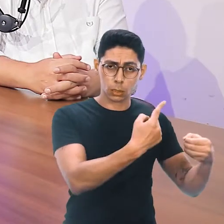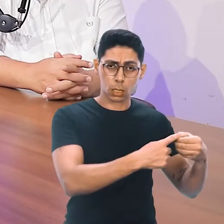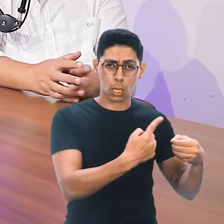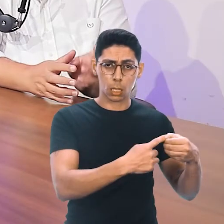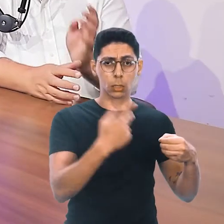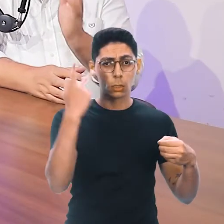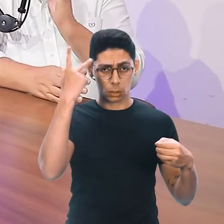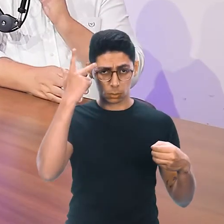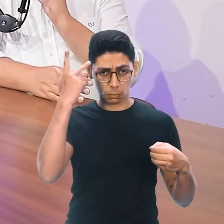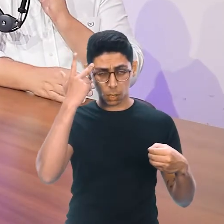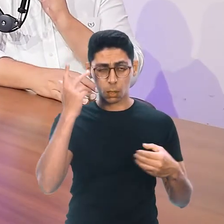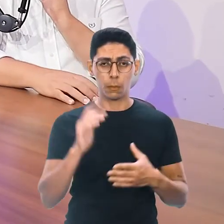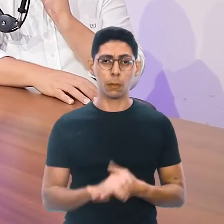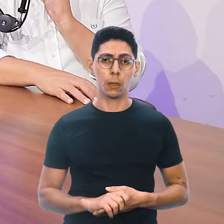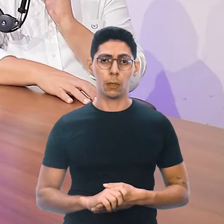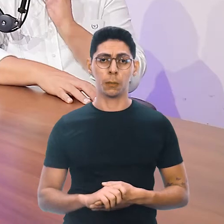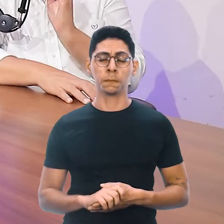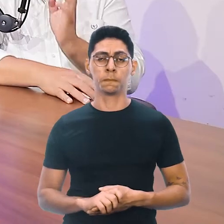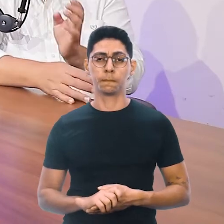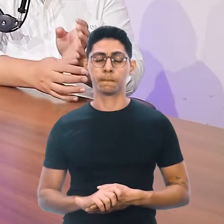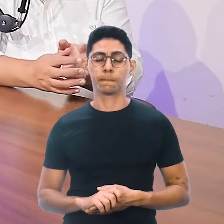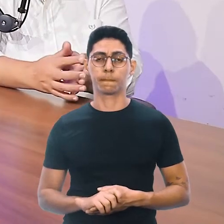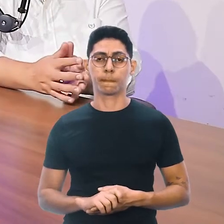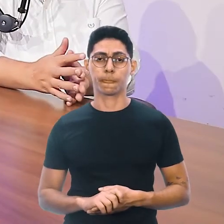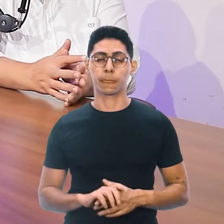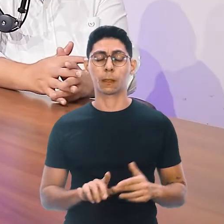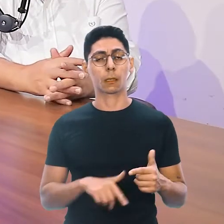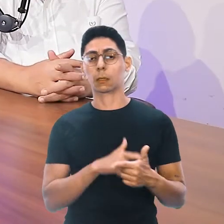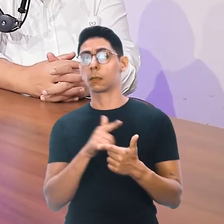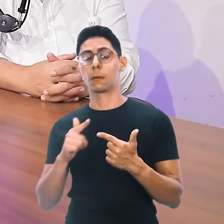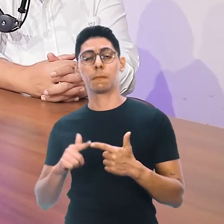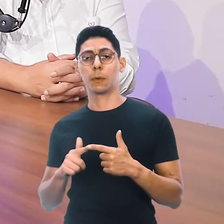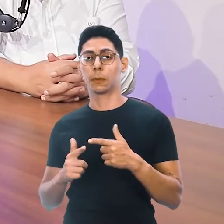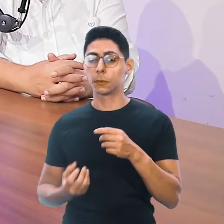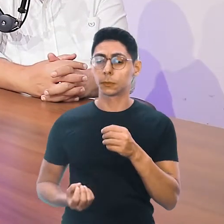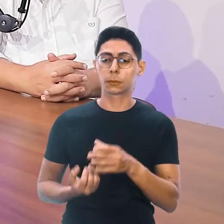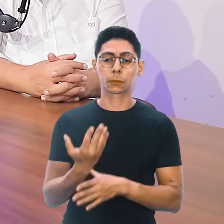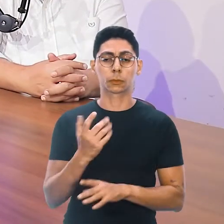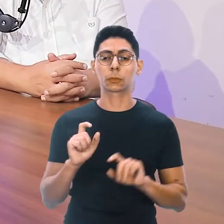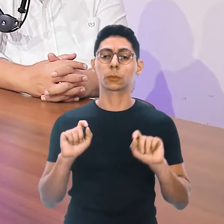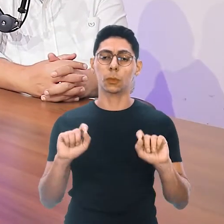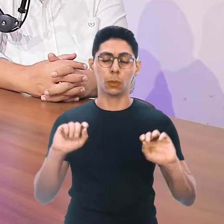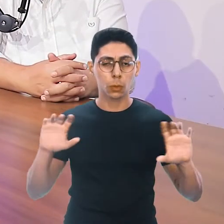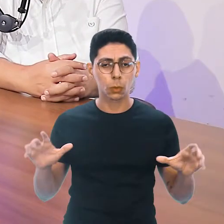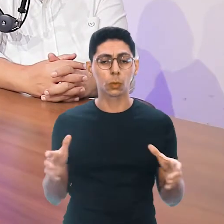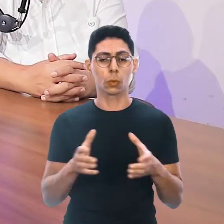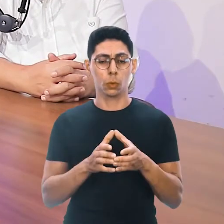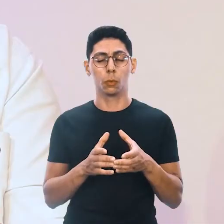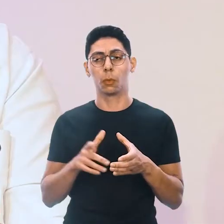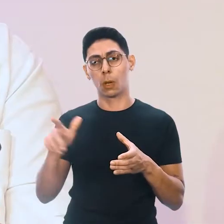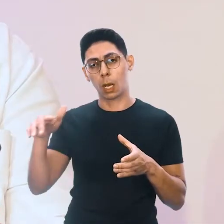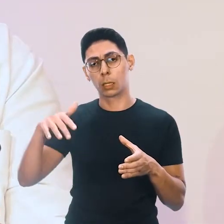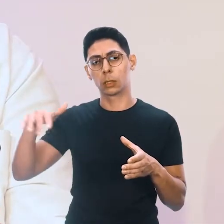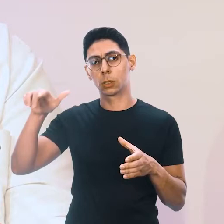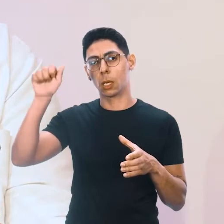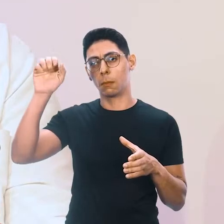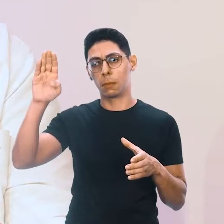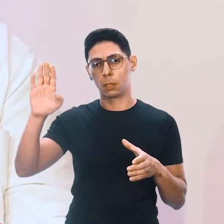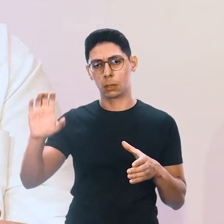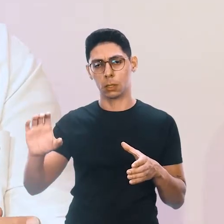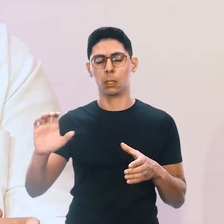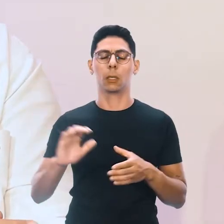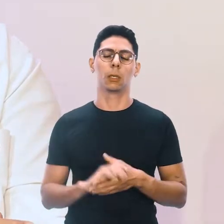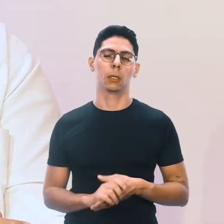originalmente do ABC, mas militava em São Paulo. Mas depois a gente fundou um grupo lá no ABC também. E